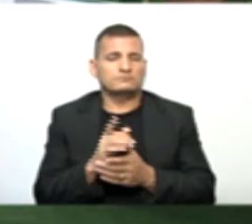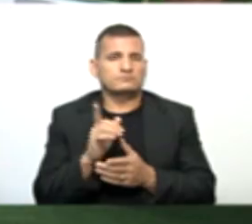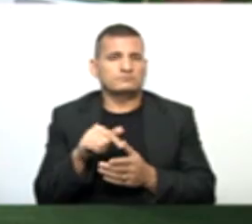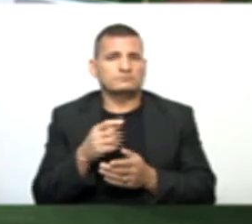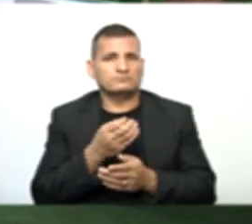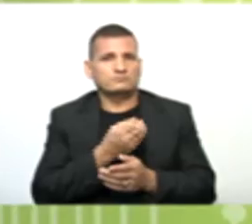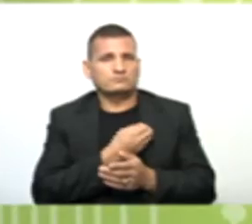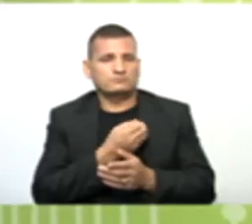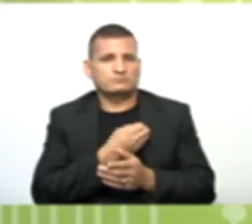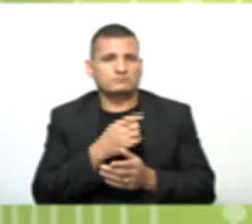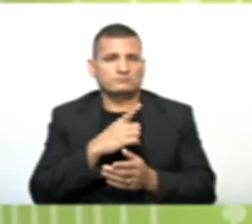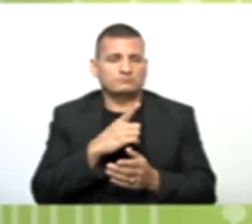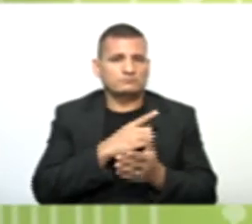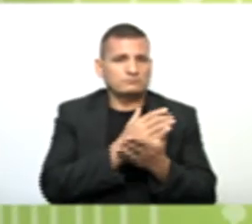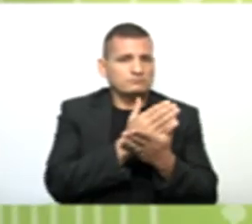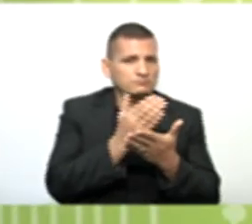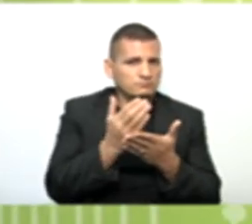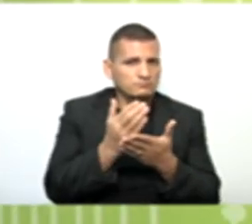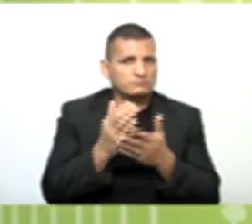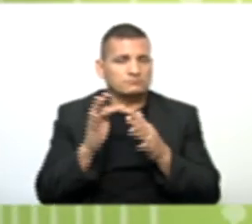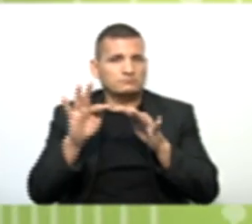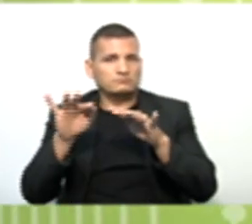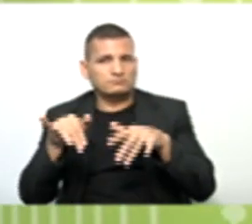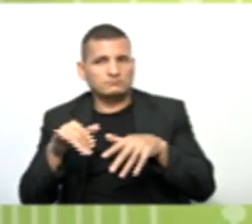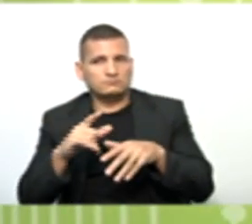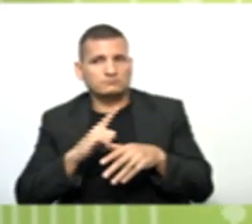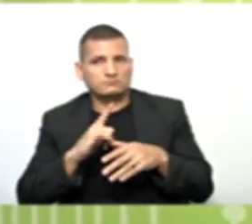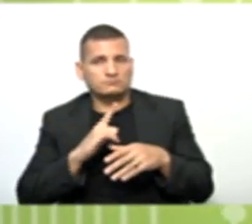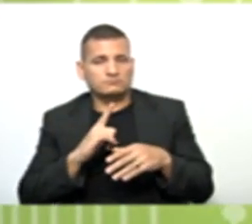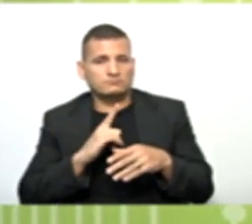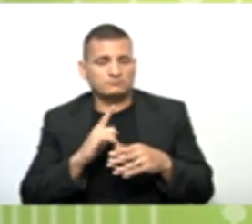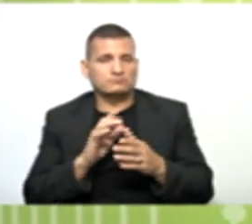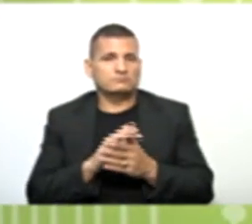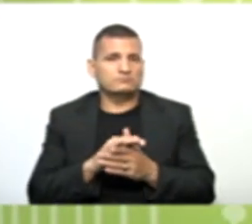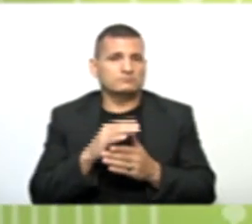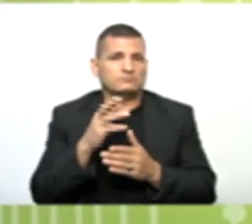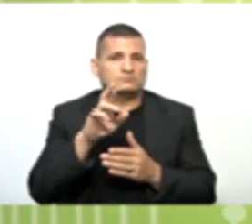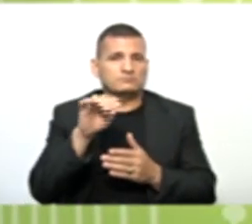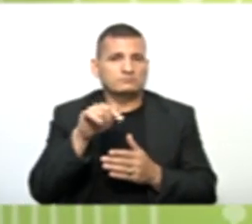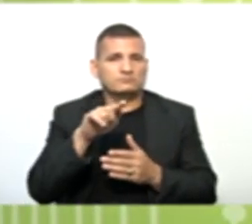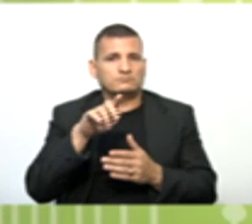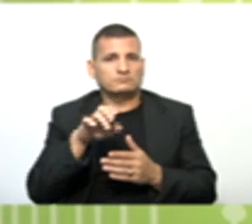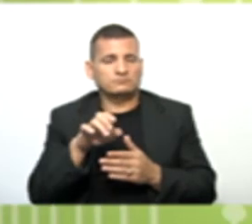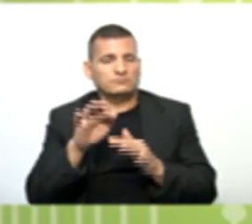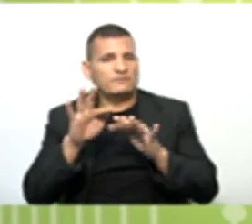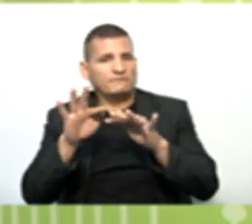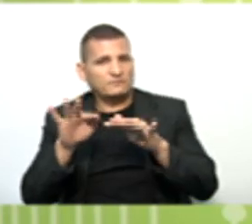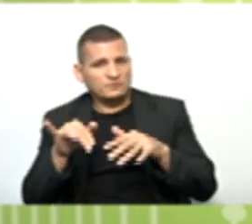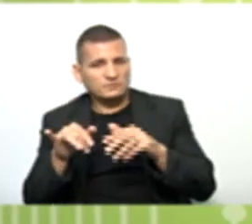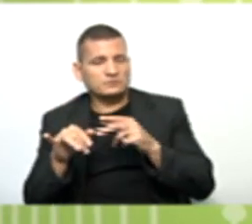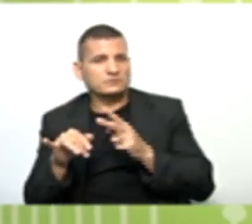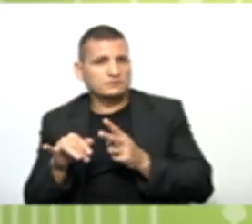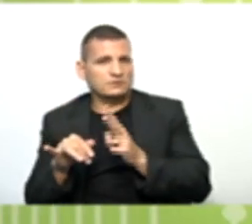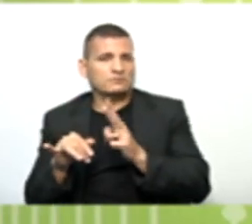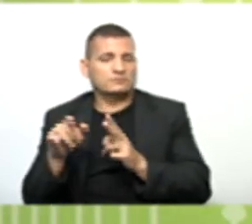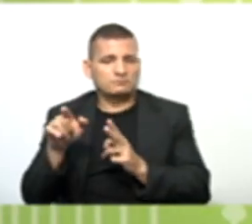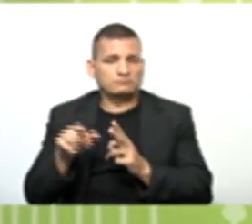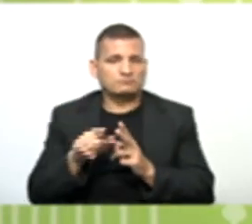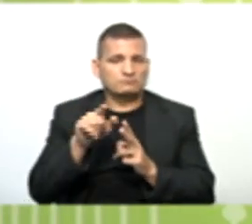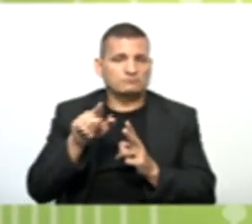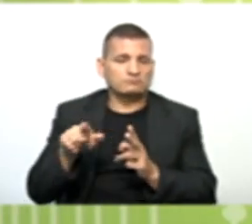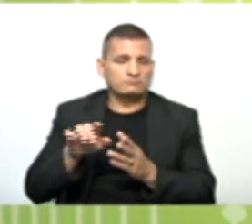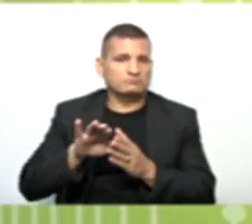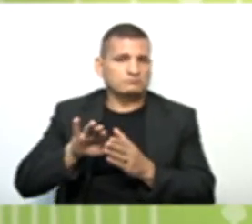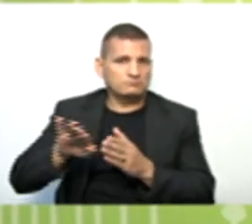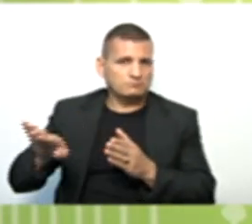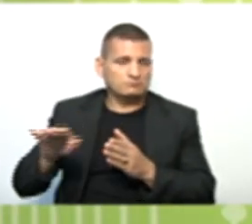que tem um início e o fim. E no caso do range, o fim sempre vai ser excluído desse conjunto de